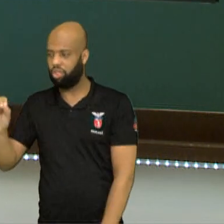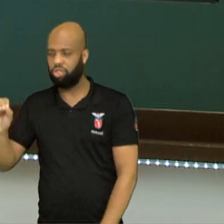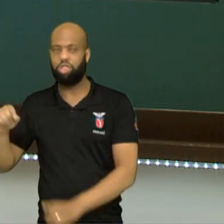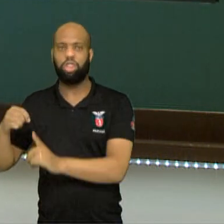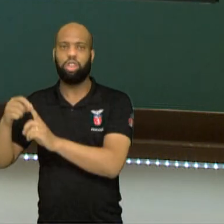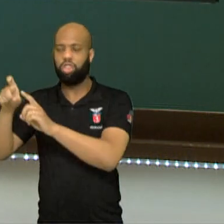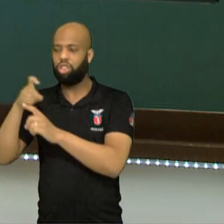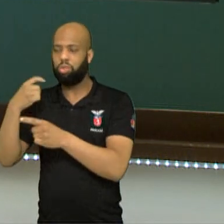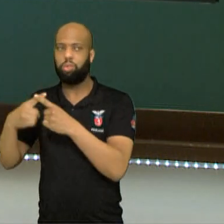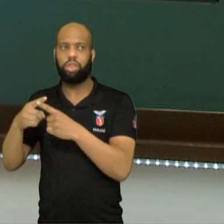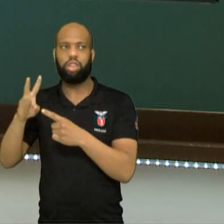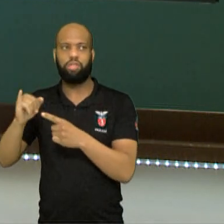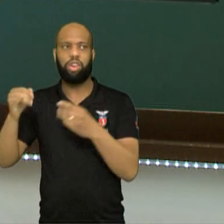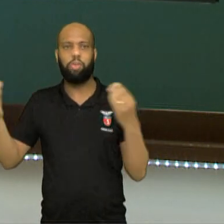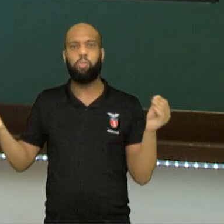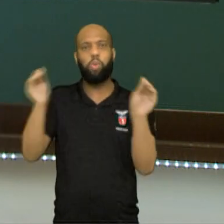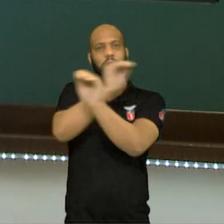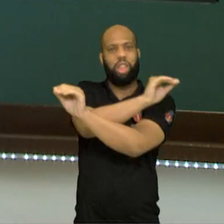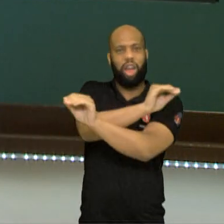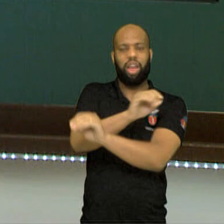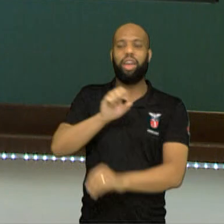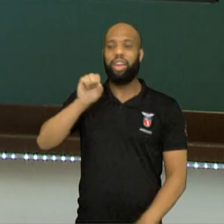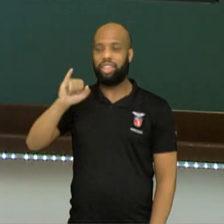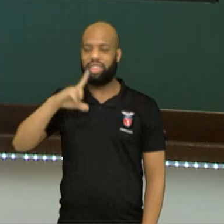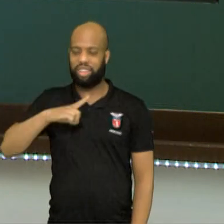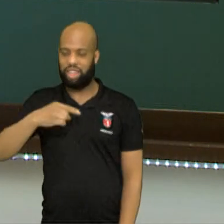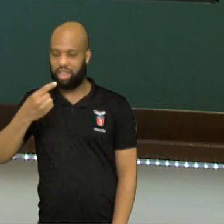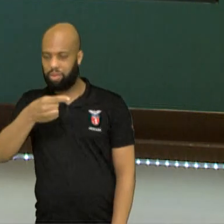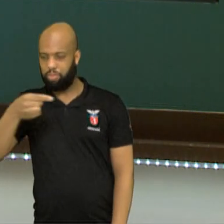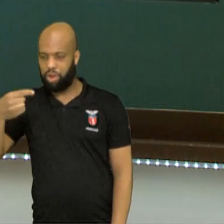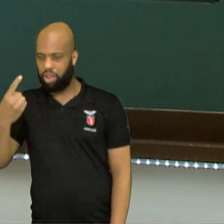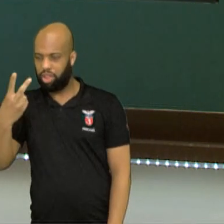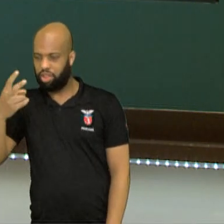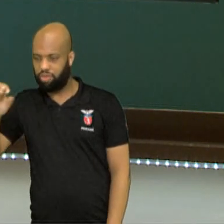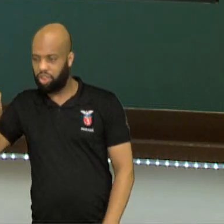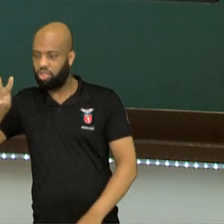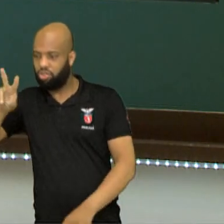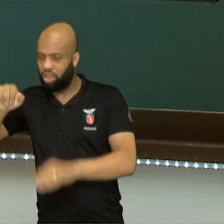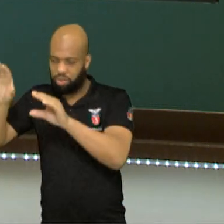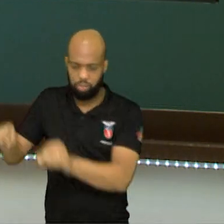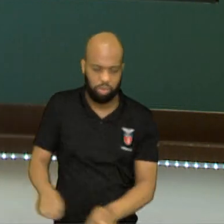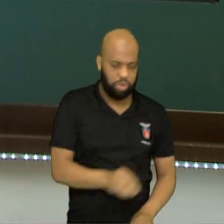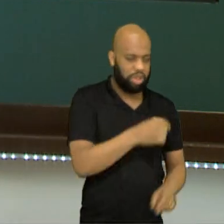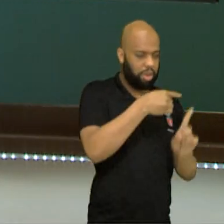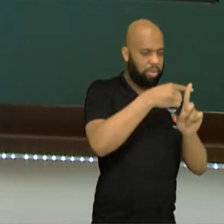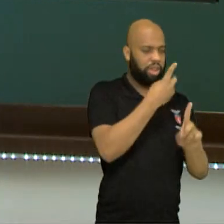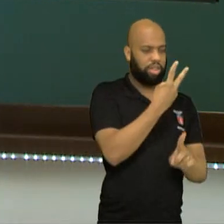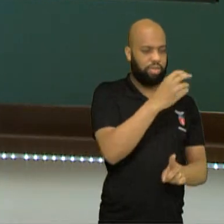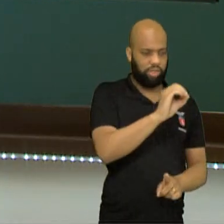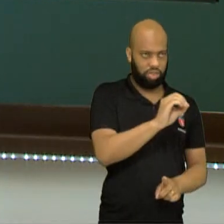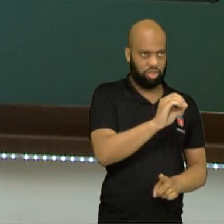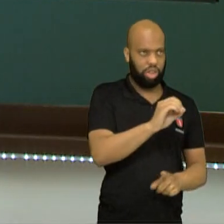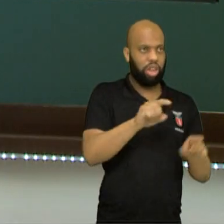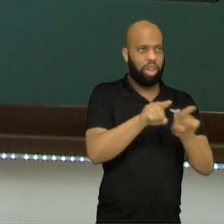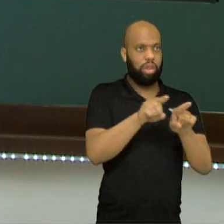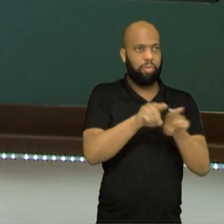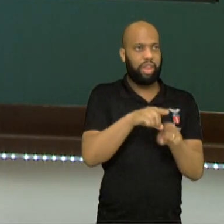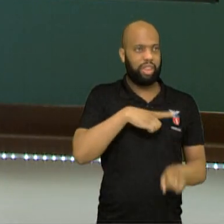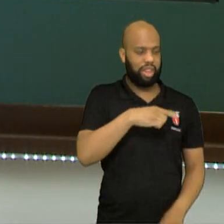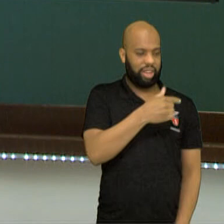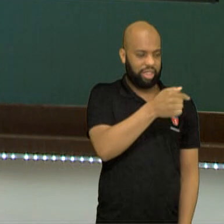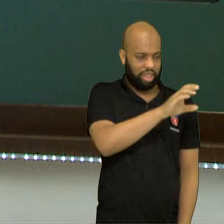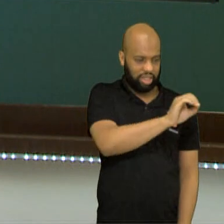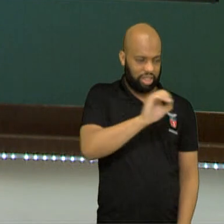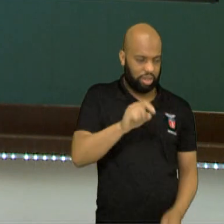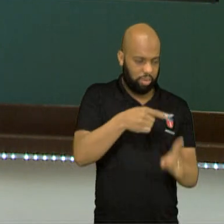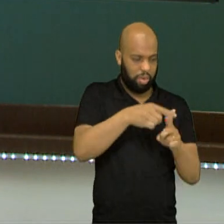isso, eles acabam trocando de posição, trocando de membros. Veja que legal. O 120 veio para cá, a soma, lembra que nós